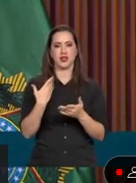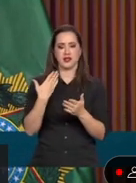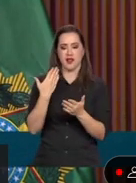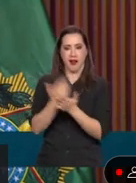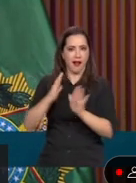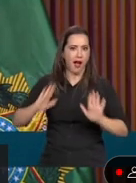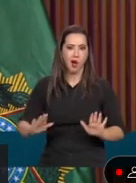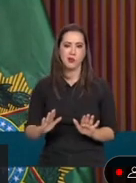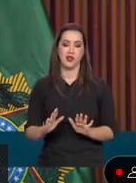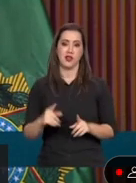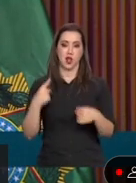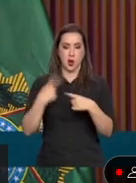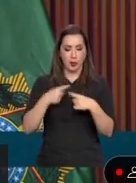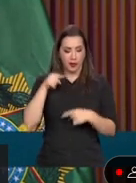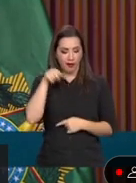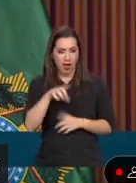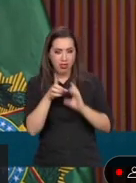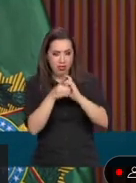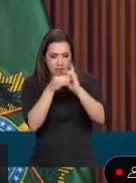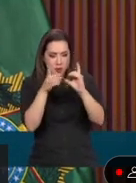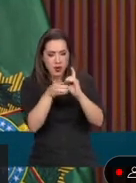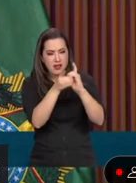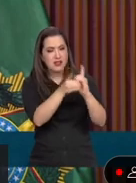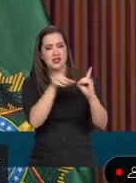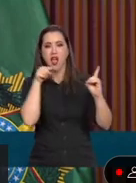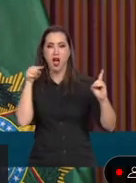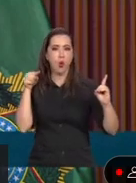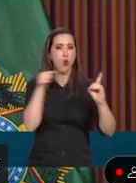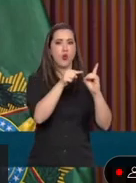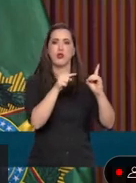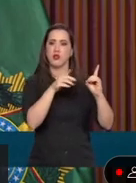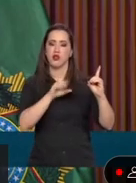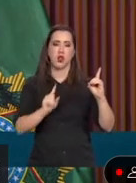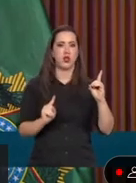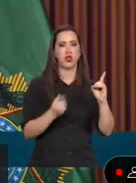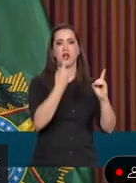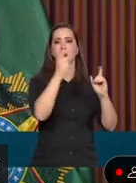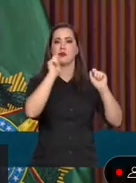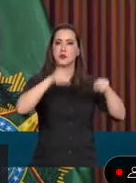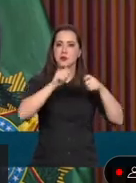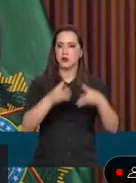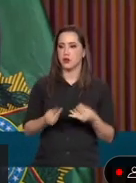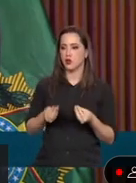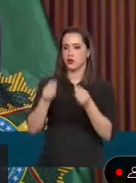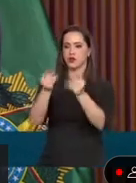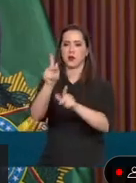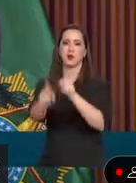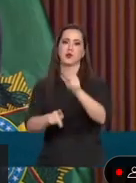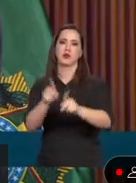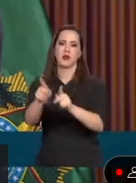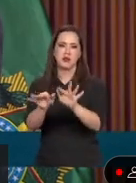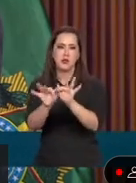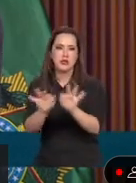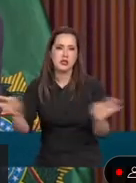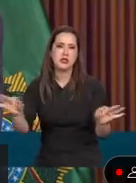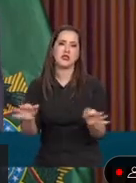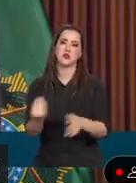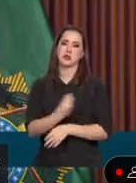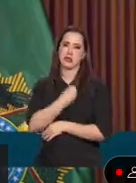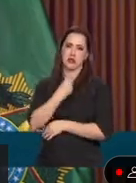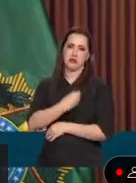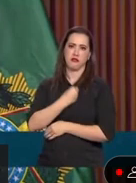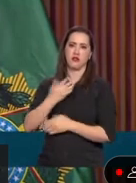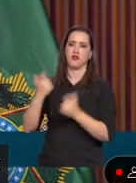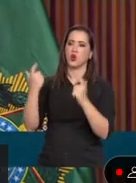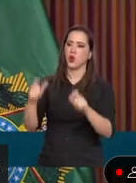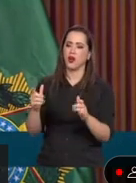mãos, porque ela é a única chance da gente garantir esse povo humilde que vive na periferia,